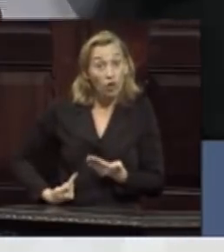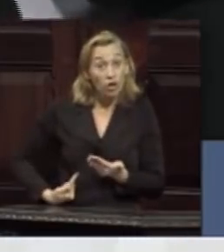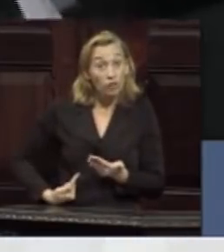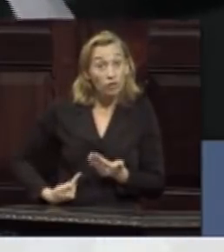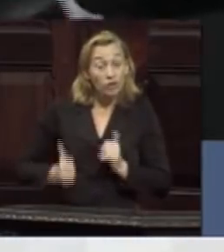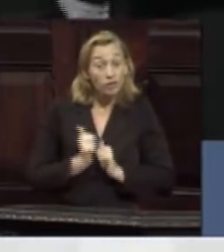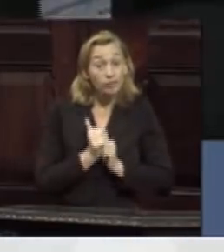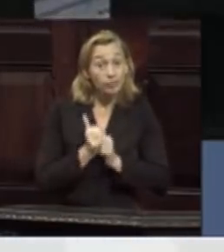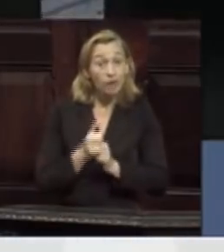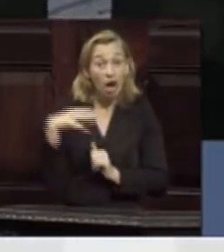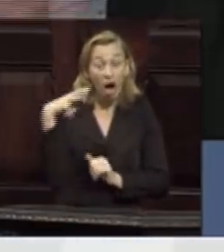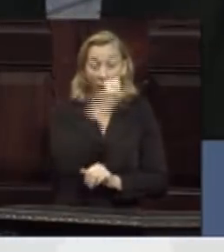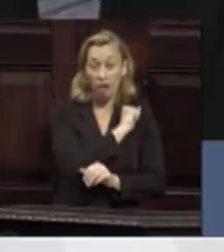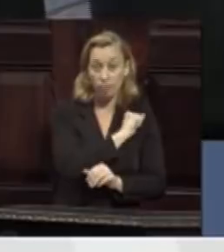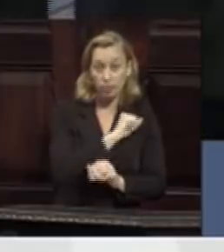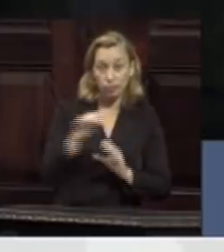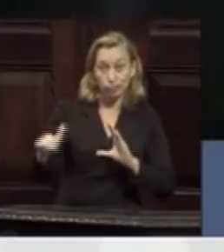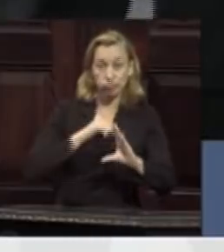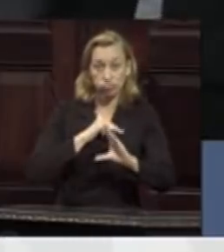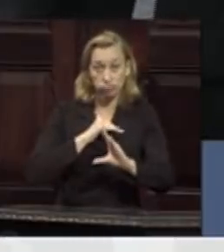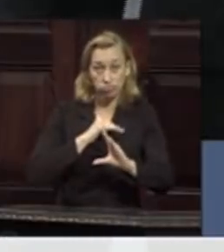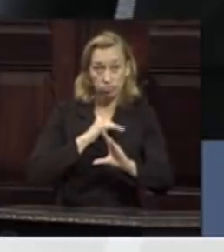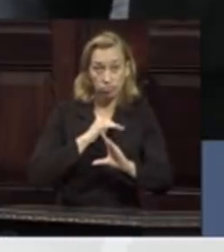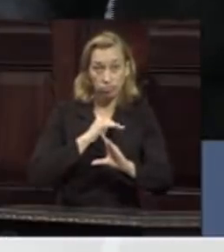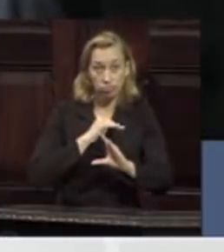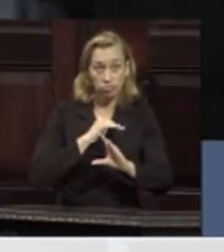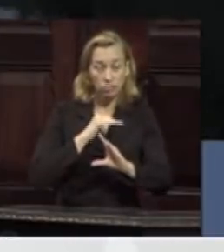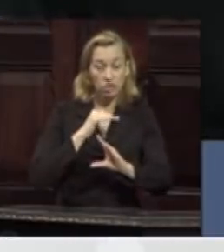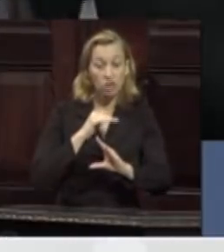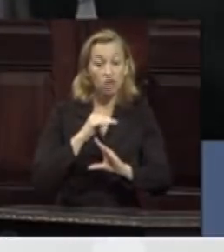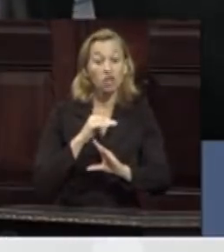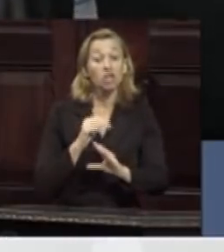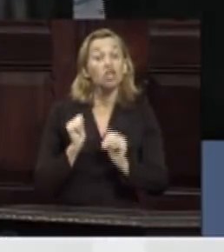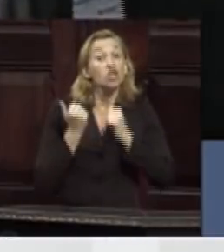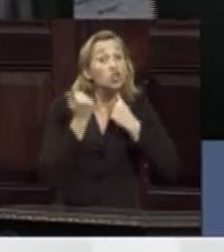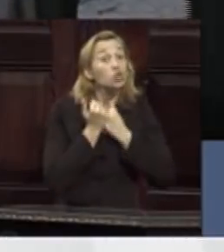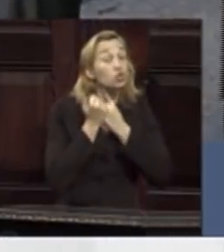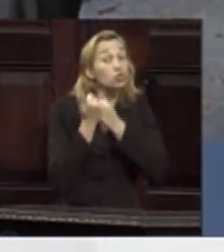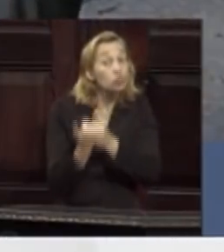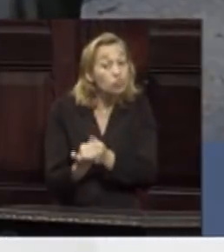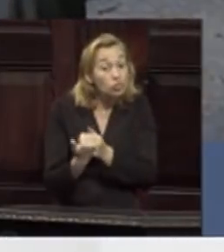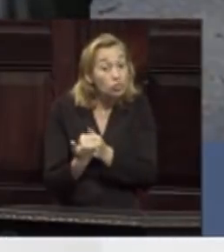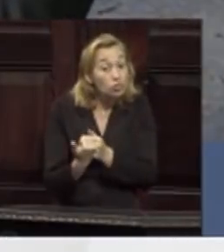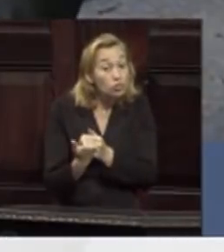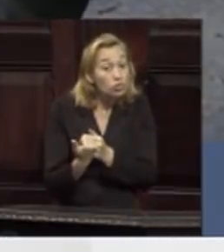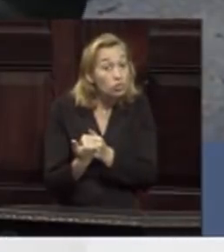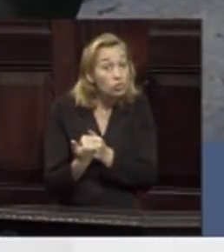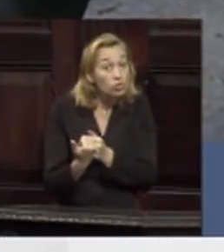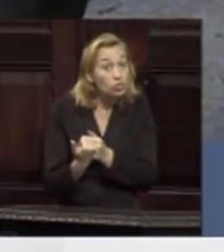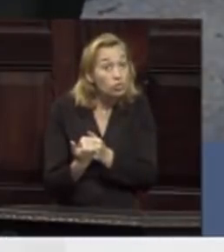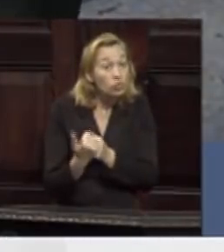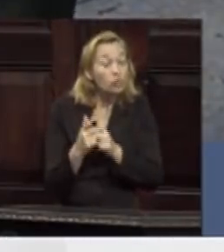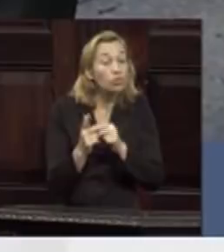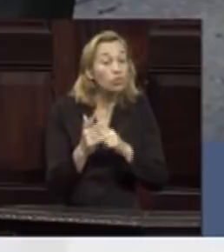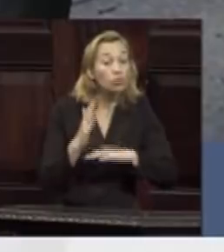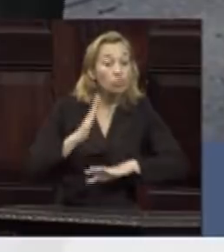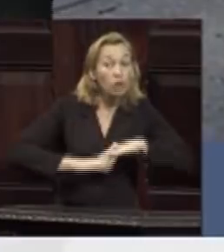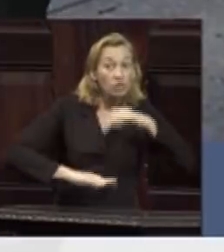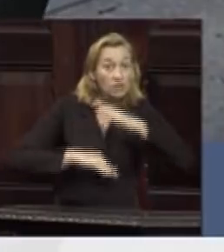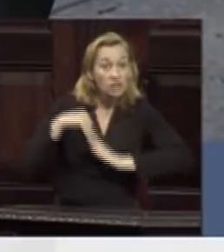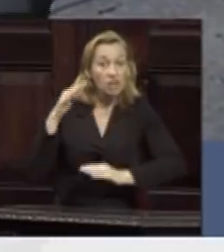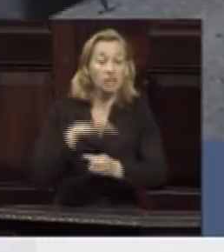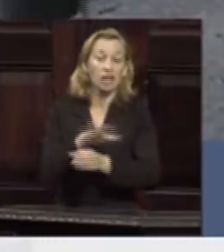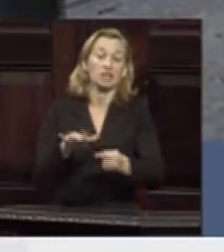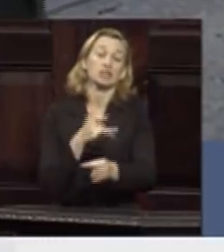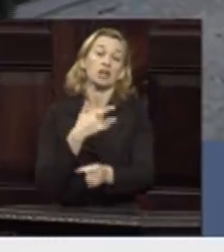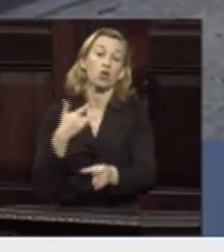plano o mais rapidamente possível. Por favor, deputado. E aí, juntamente com a categoria, vamos